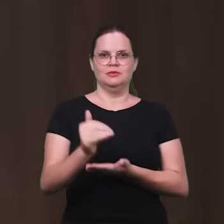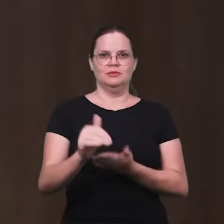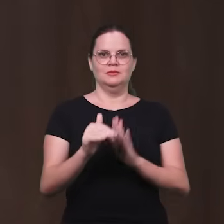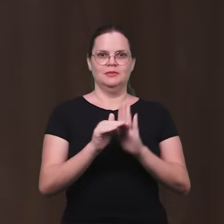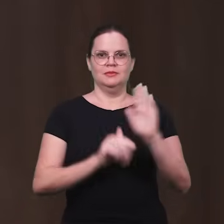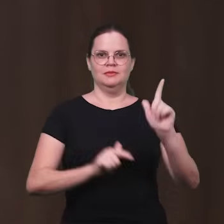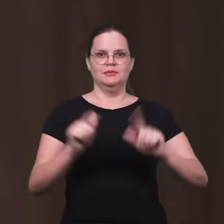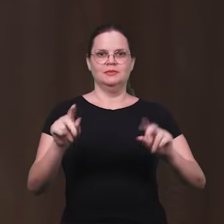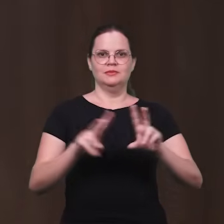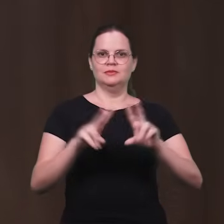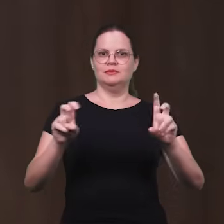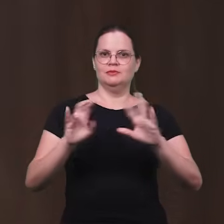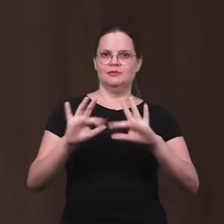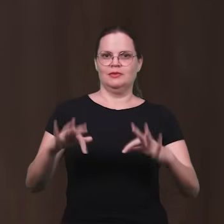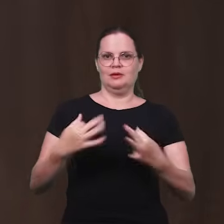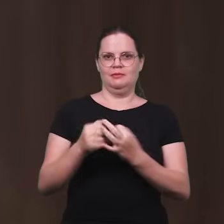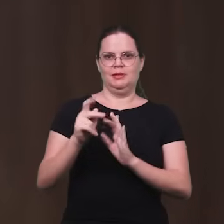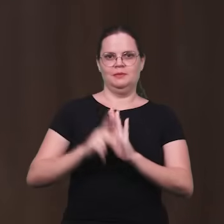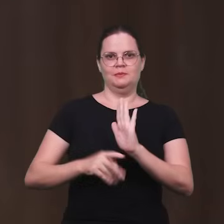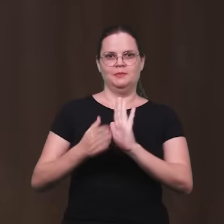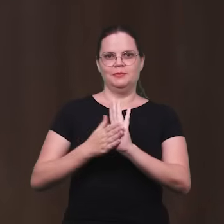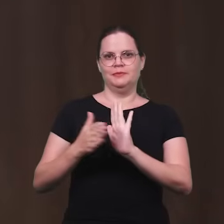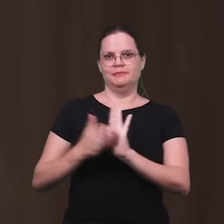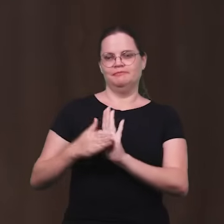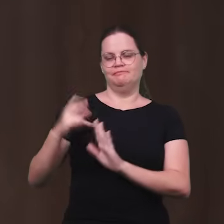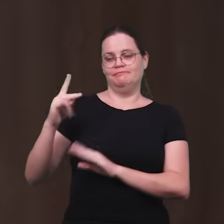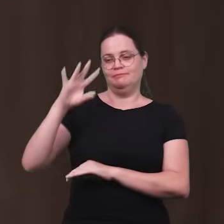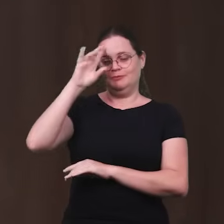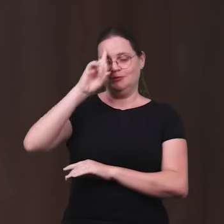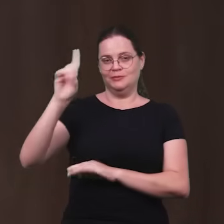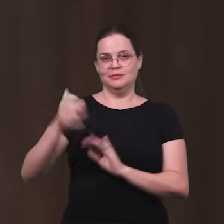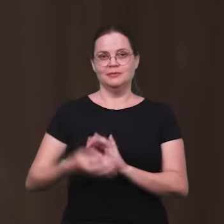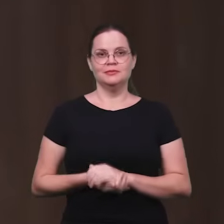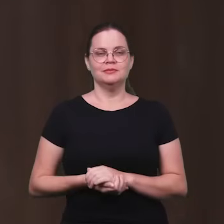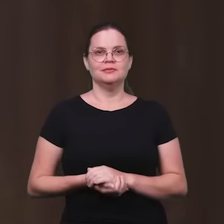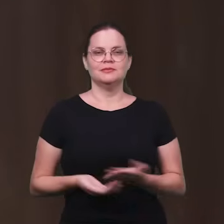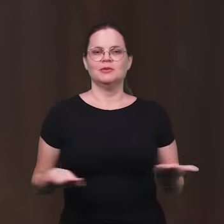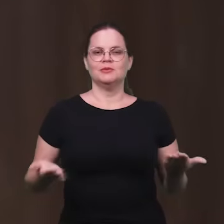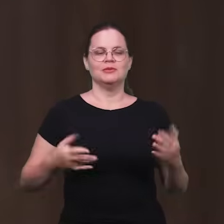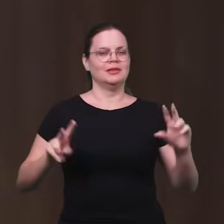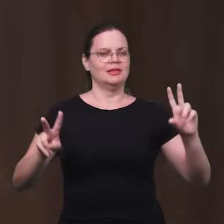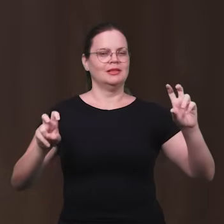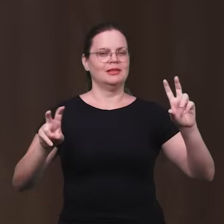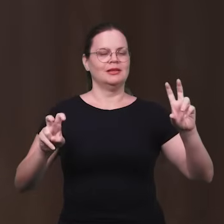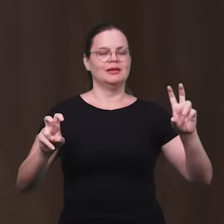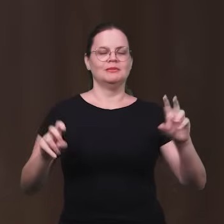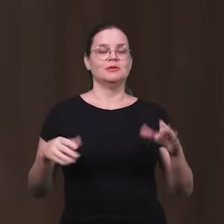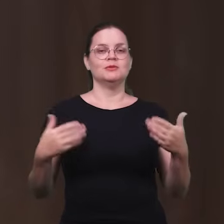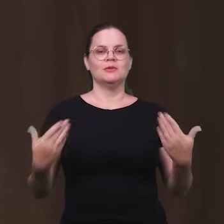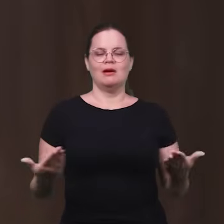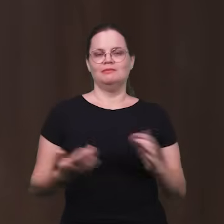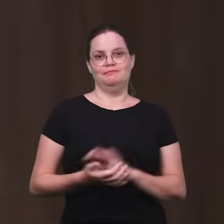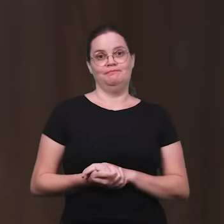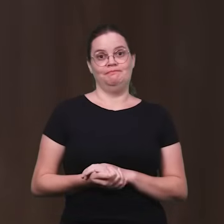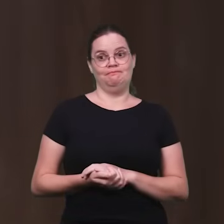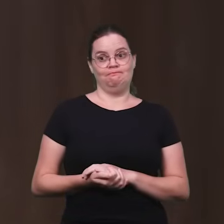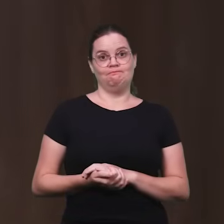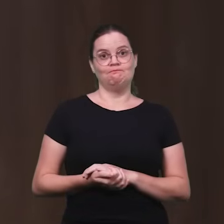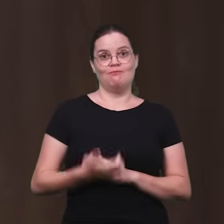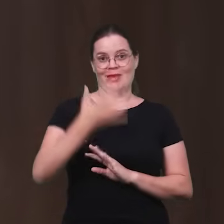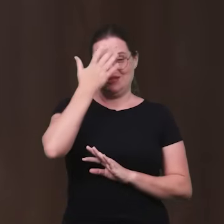mais um Família, um Projeto de Deus. E hoje o nosso tema será os